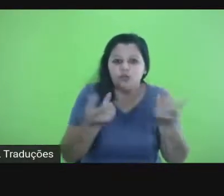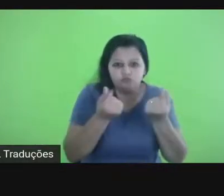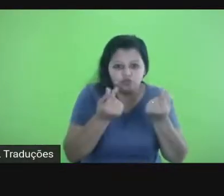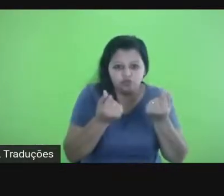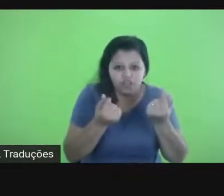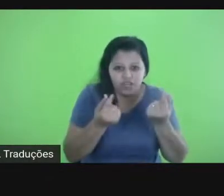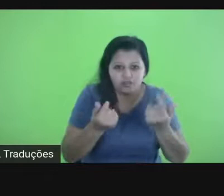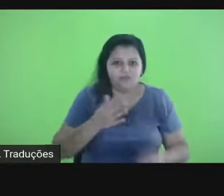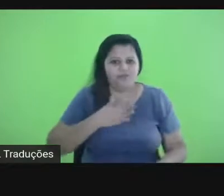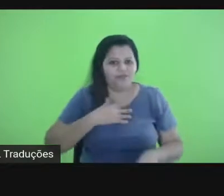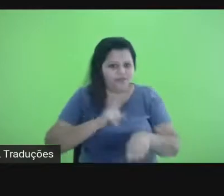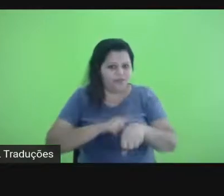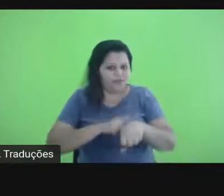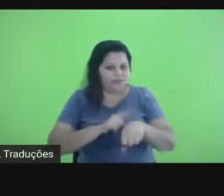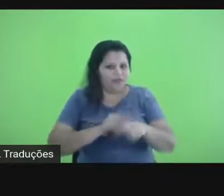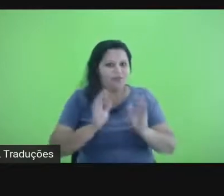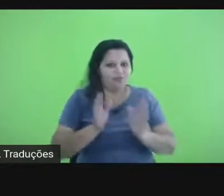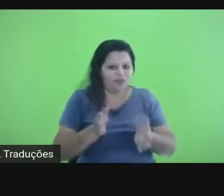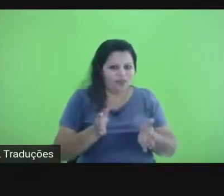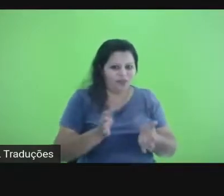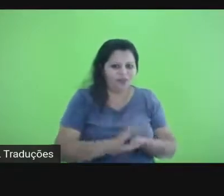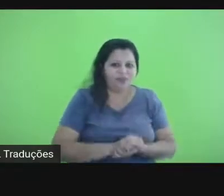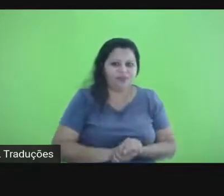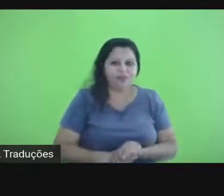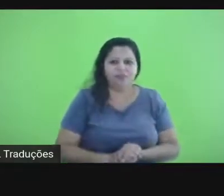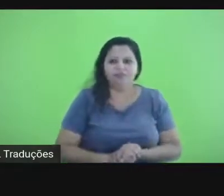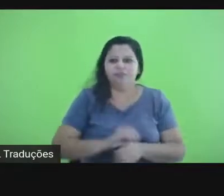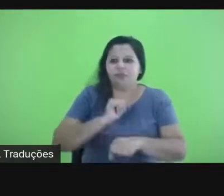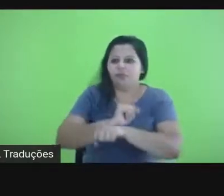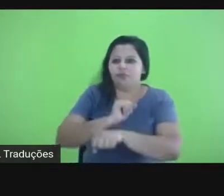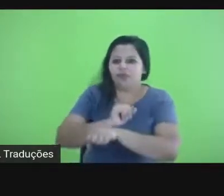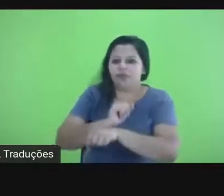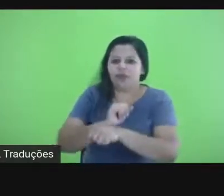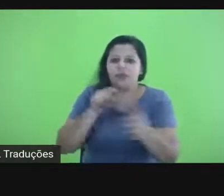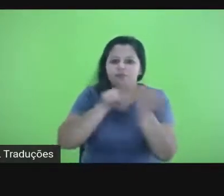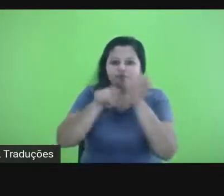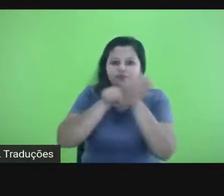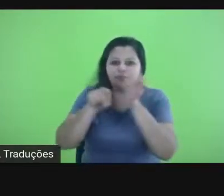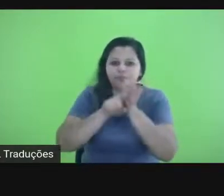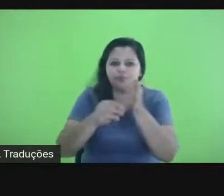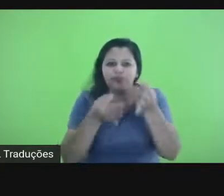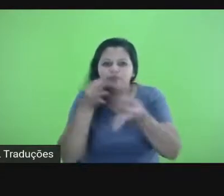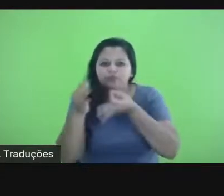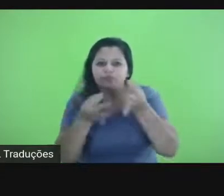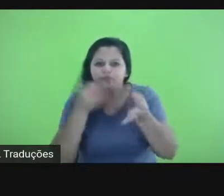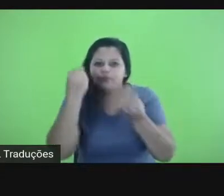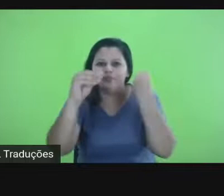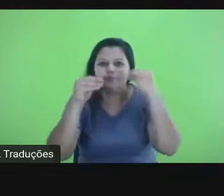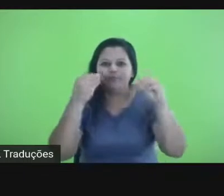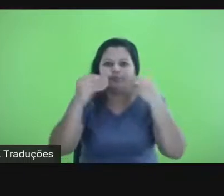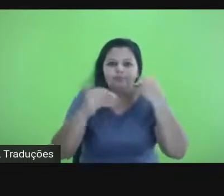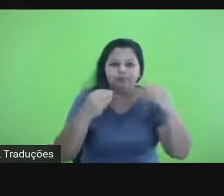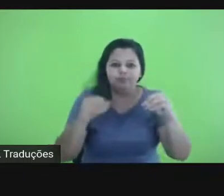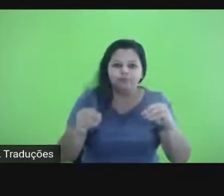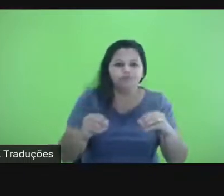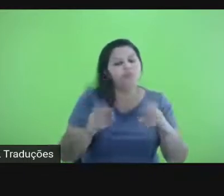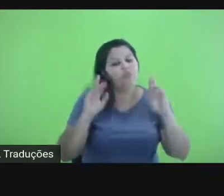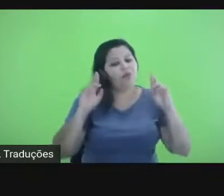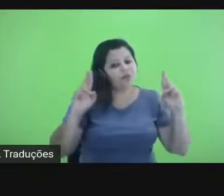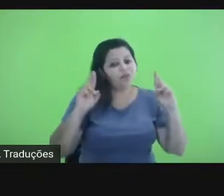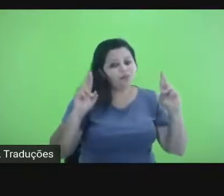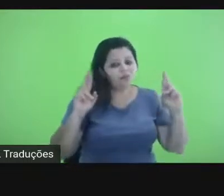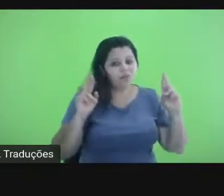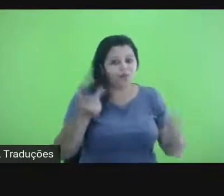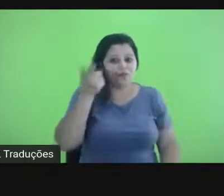de fala. Vamos esperar aí os questionamentos que vão vir depois. Espero que eu tenha conseguido fazer